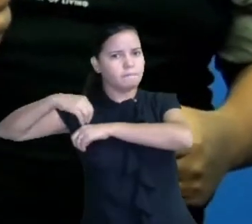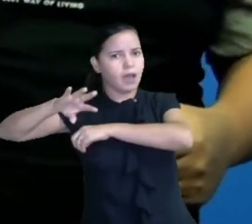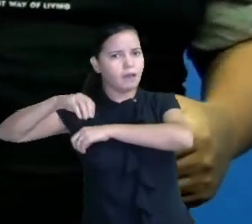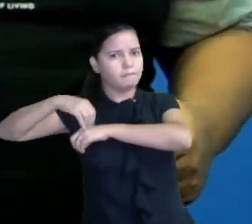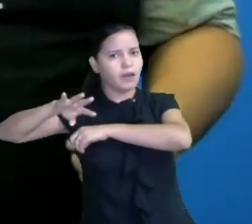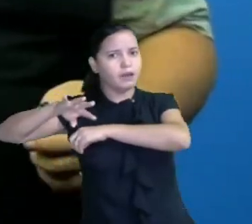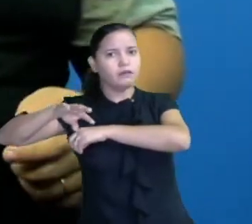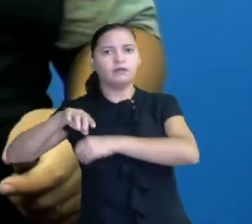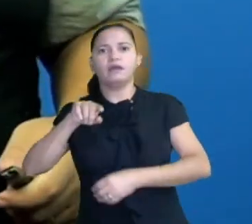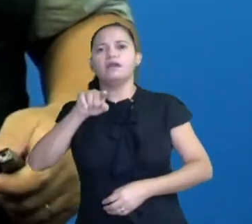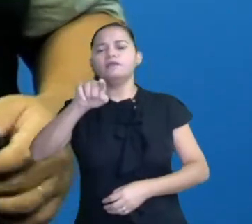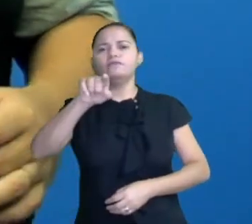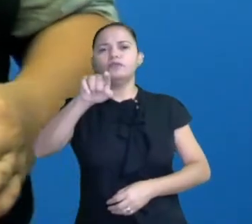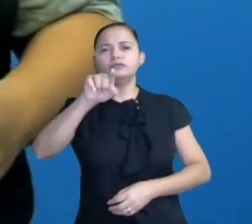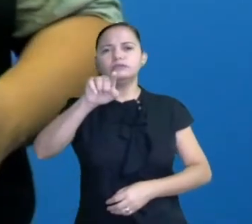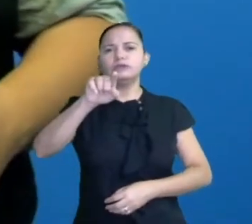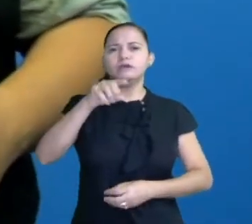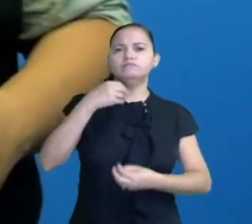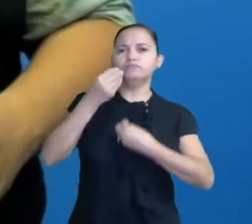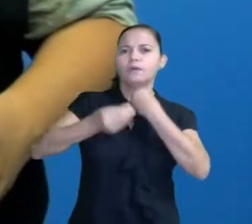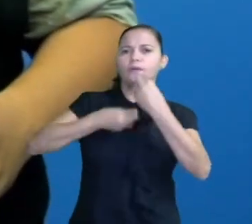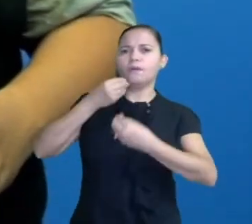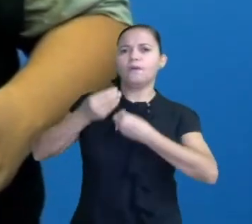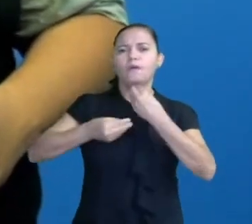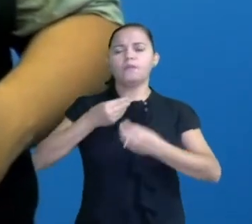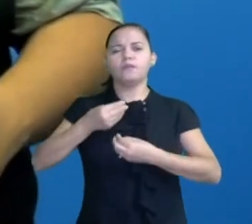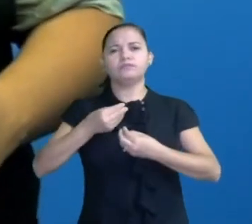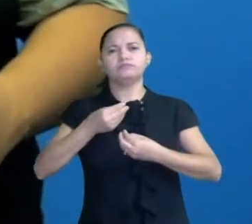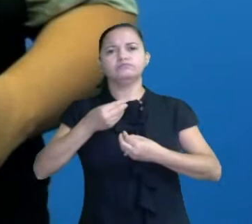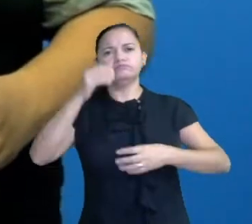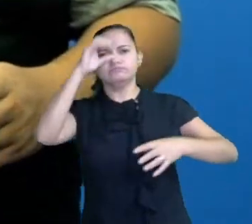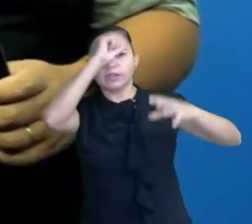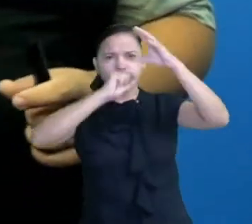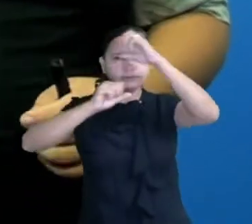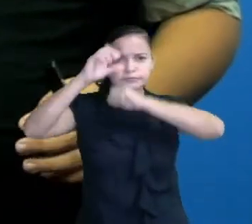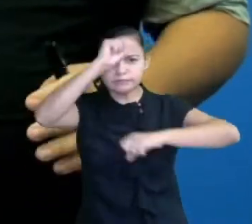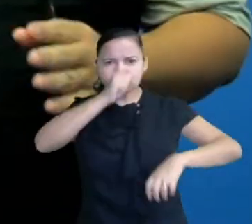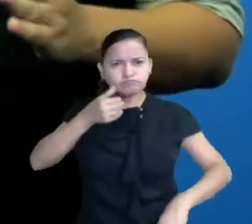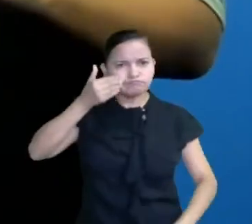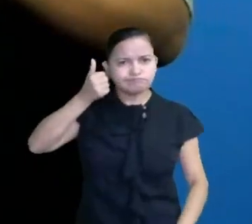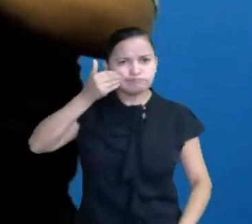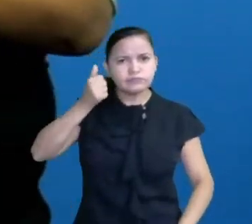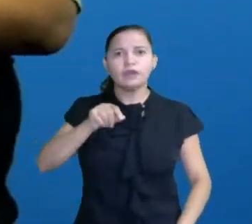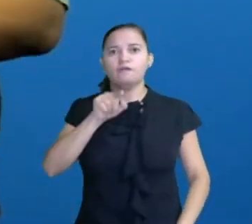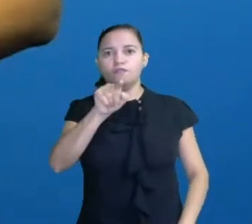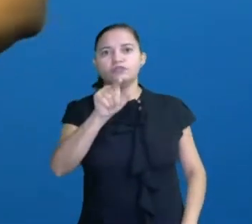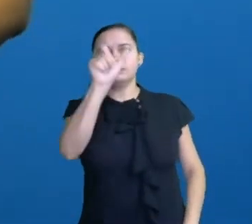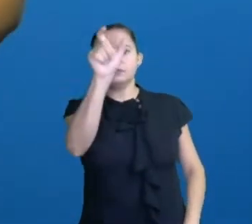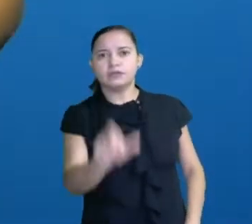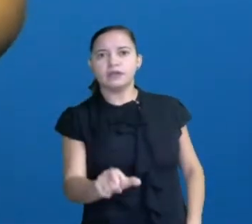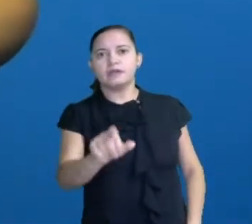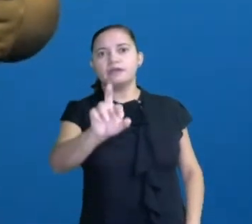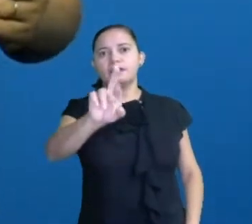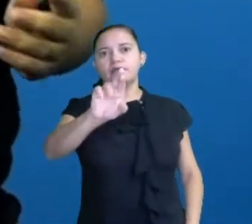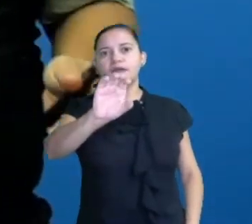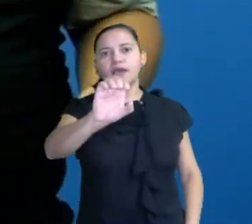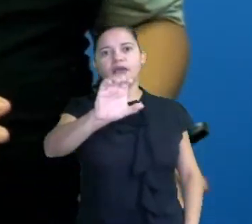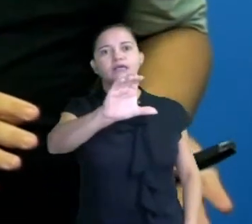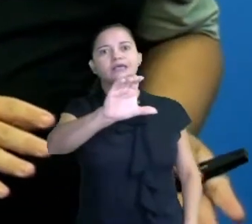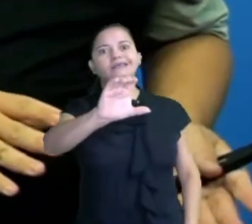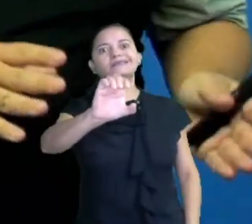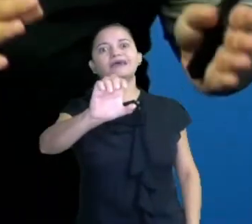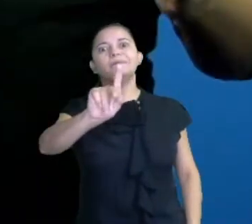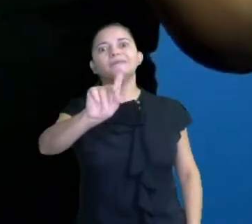que está recebendo essa informação, você será o receptor, certo? Então, o objetivo do texto é ser